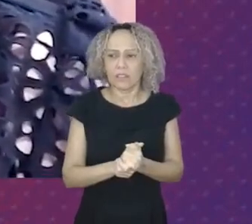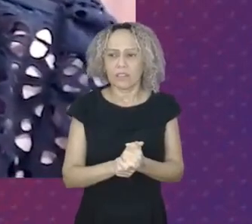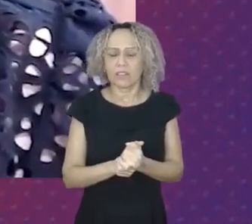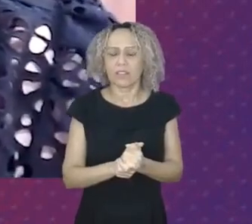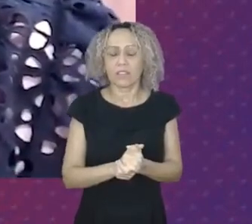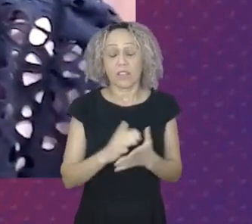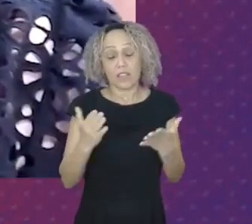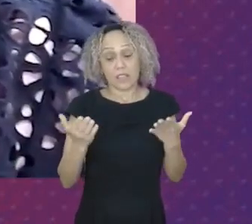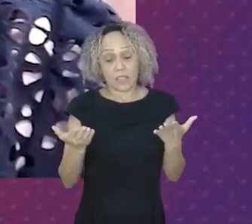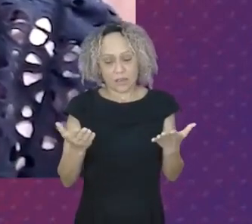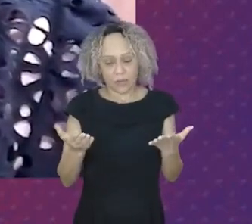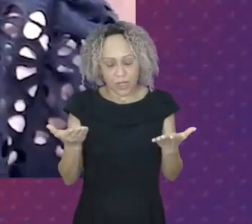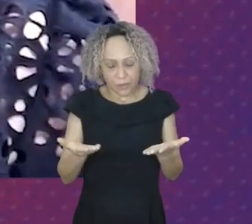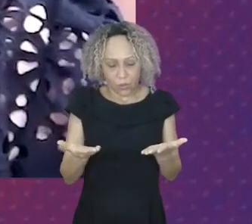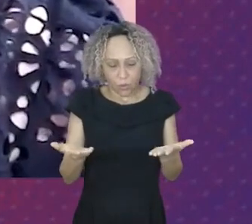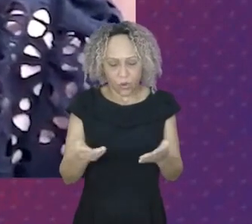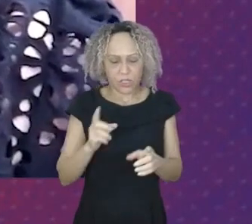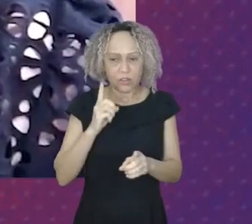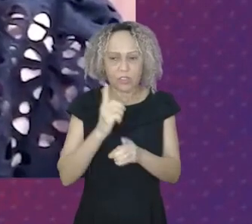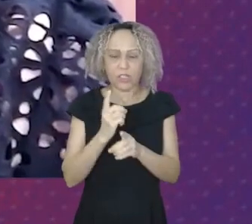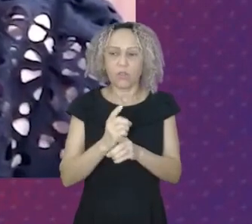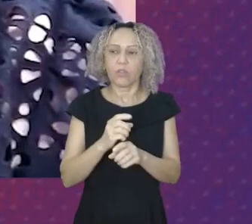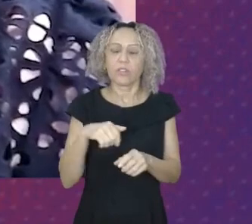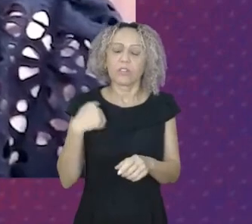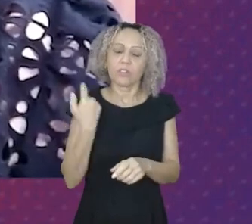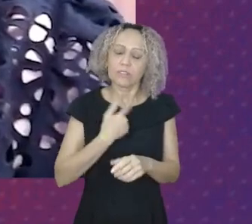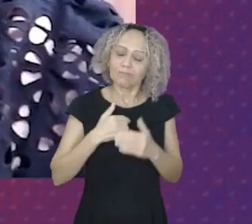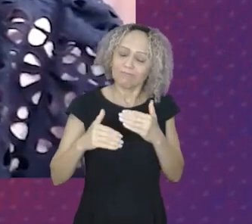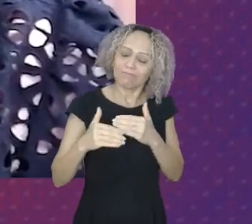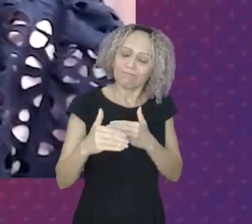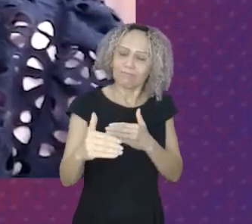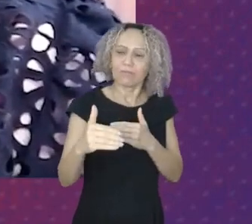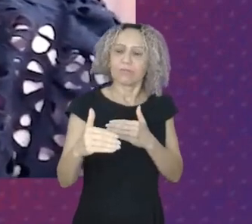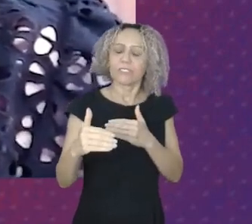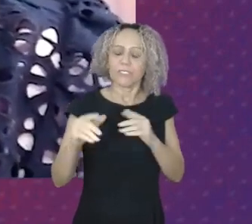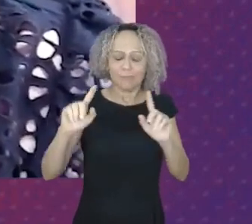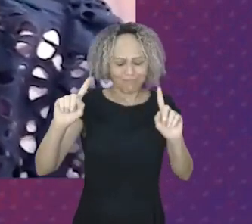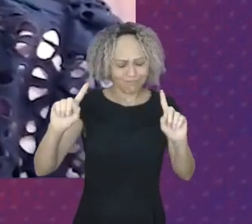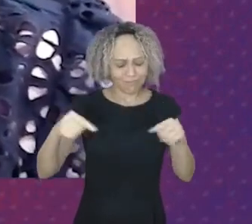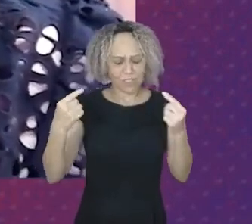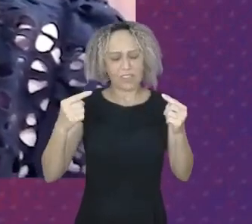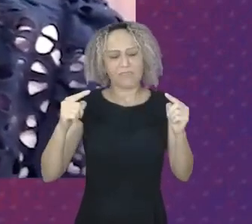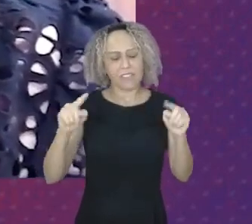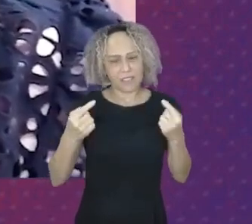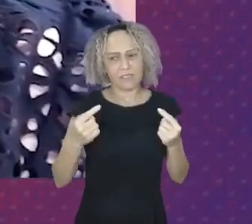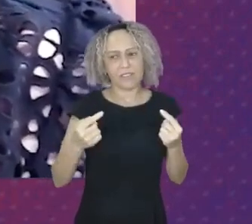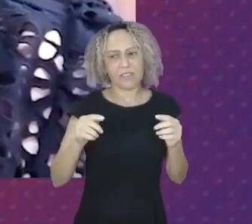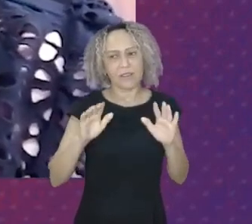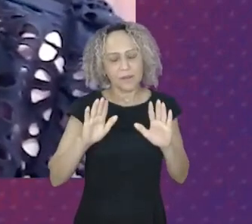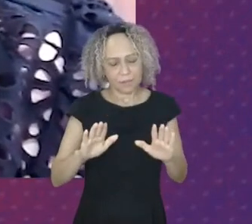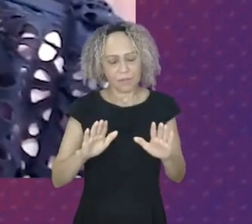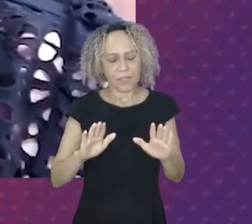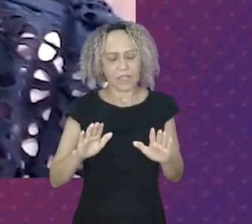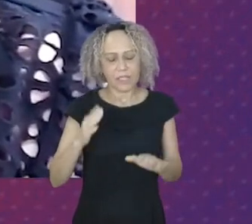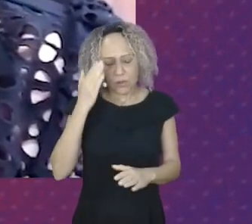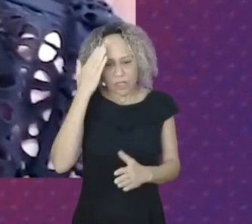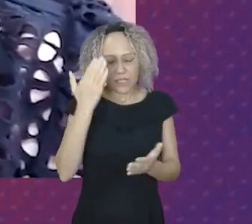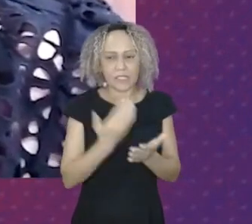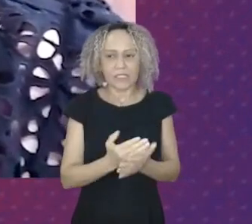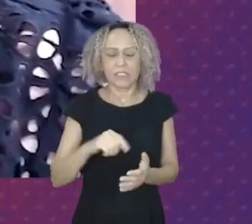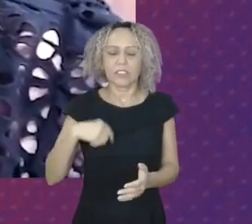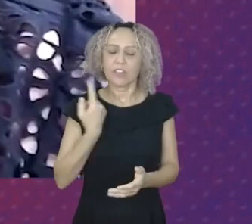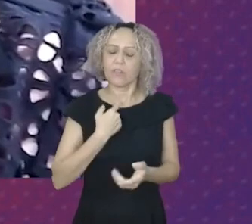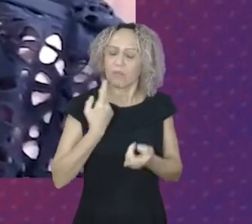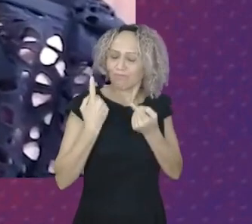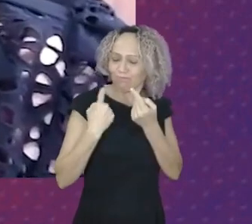de hoje, e temos muitos desafios ainda pela frente, mas eu acredito que iremos superar